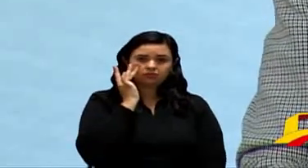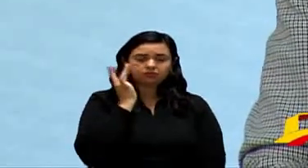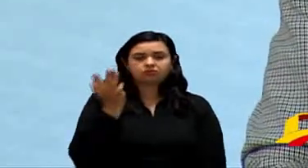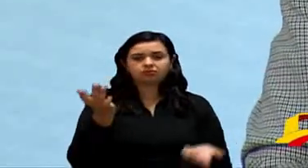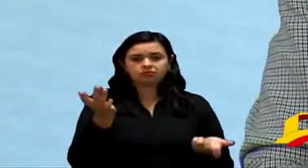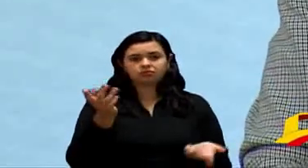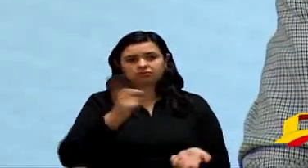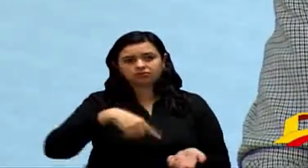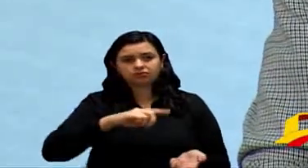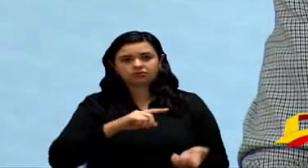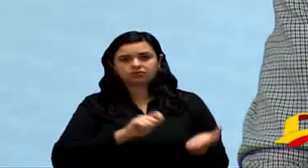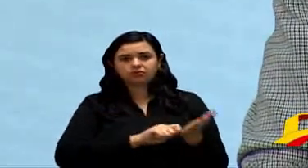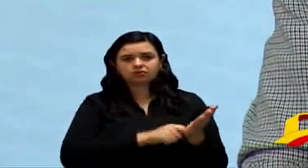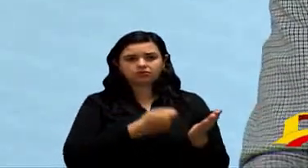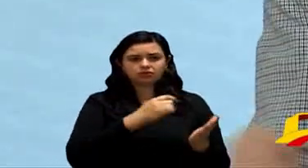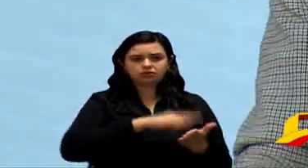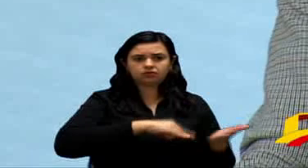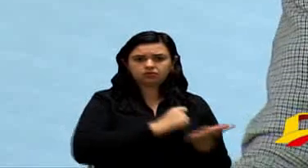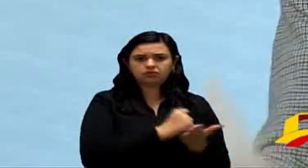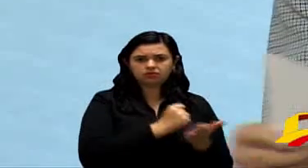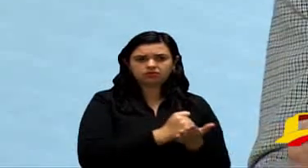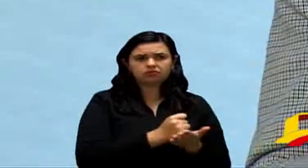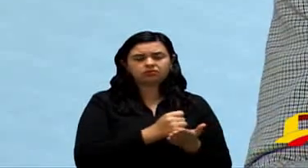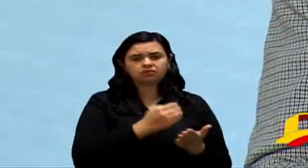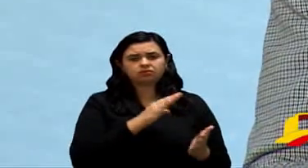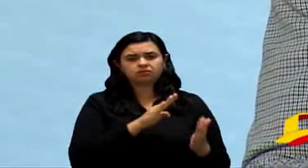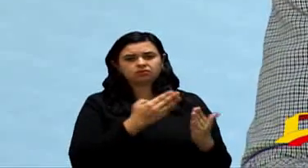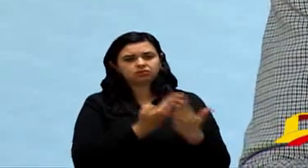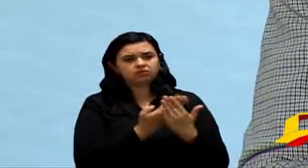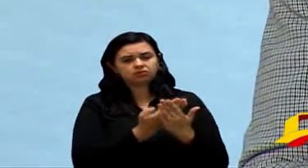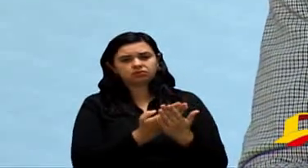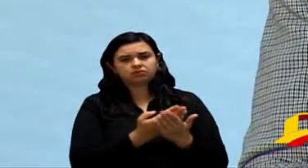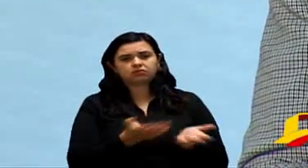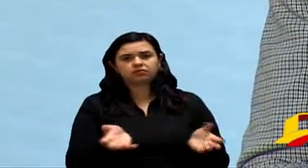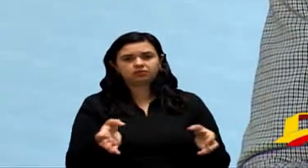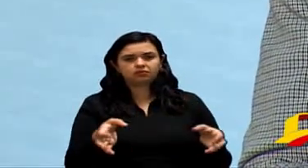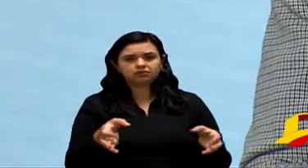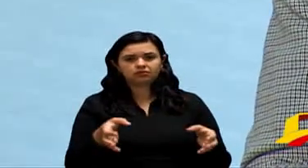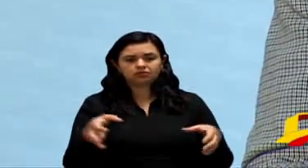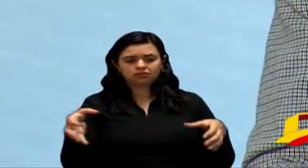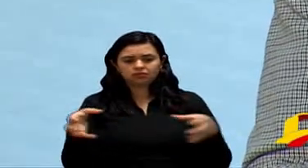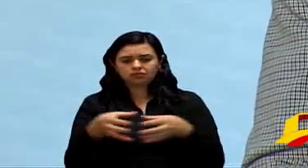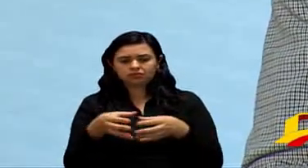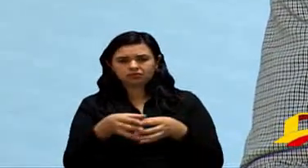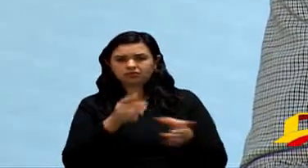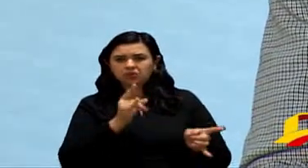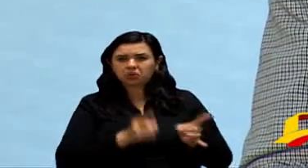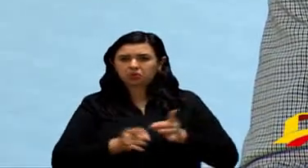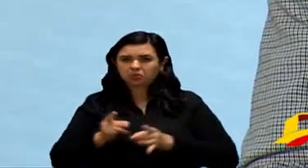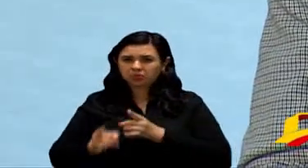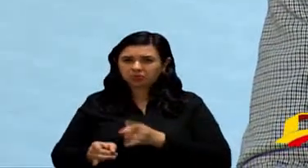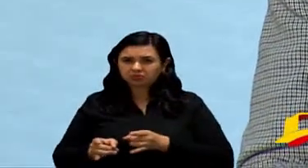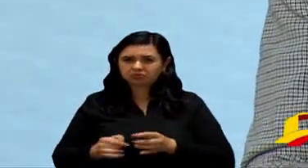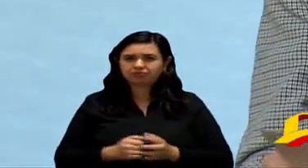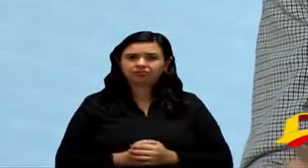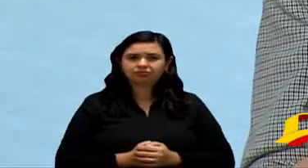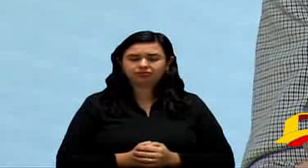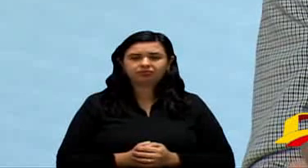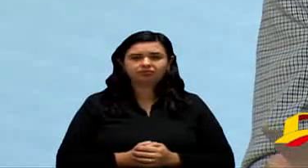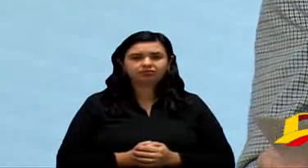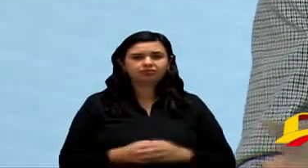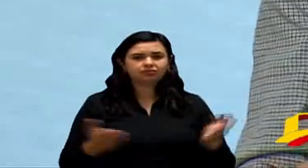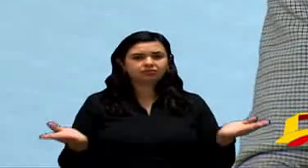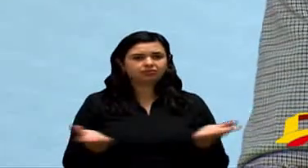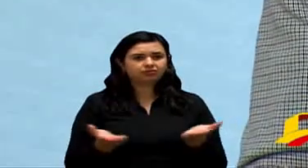quase todos os contratos da área da Educação cito aqui que te robótica que é esse que está sendo que